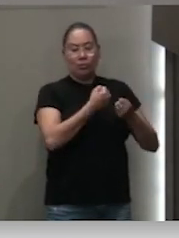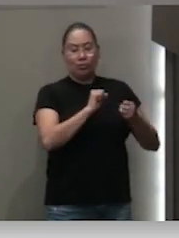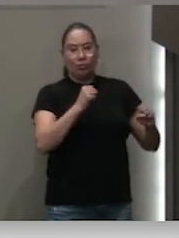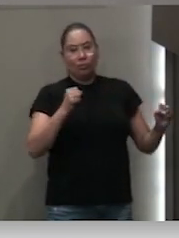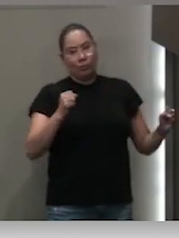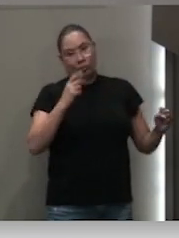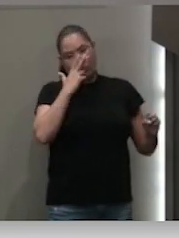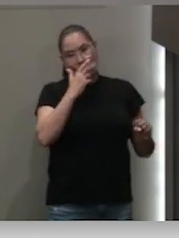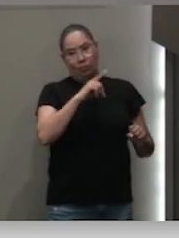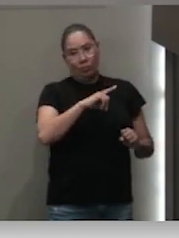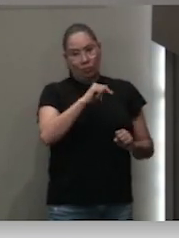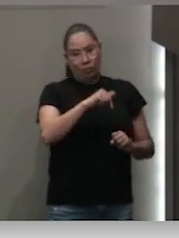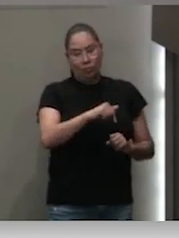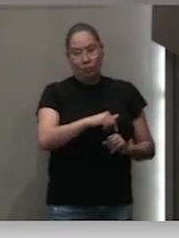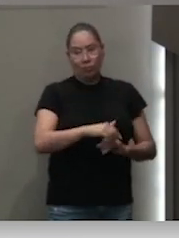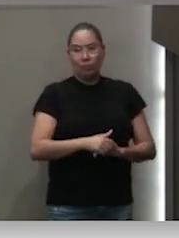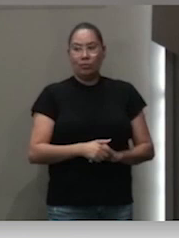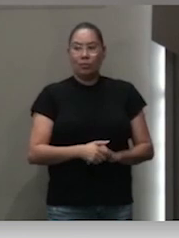temos